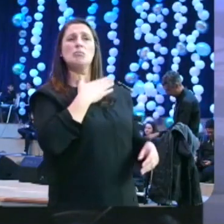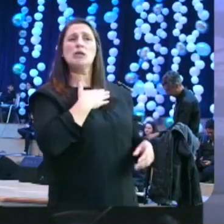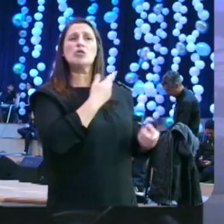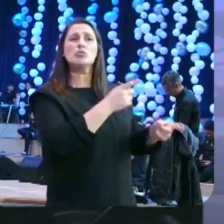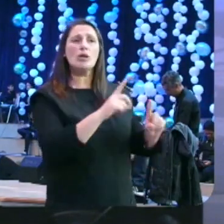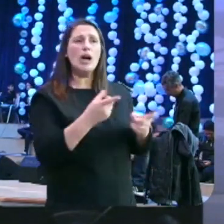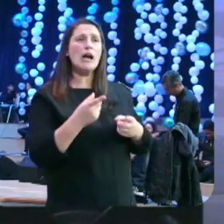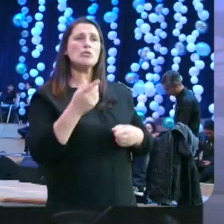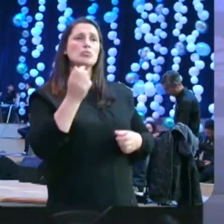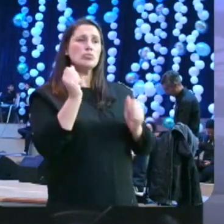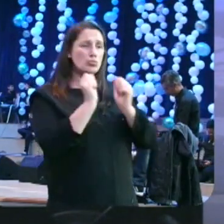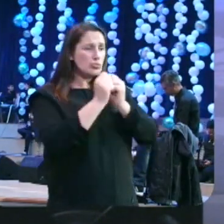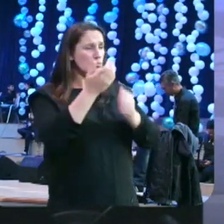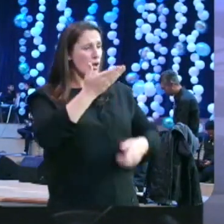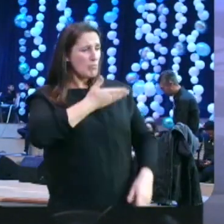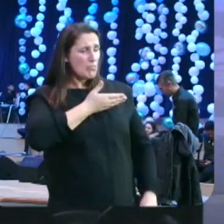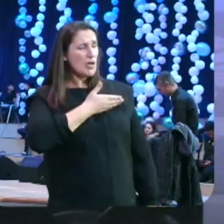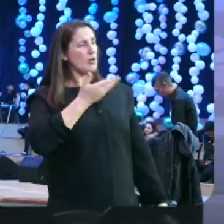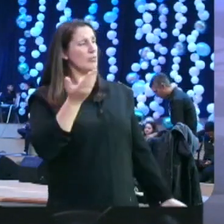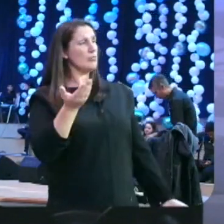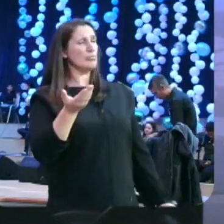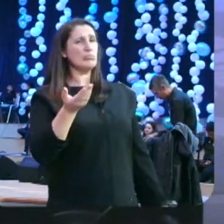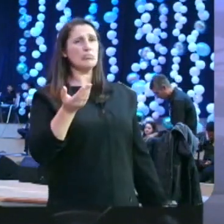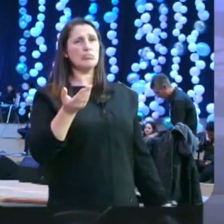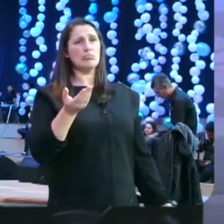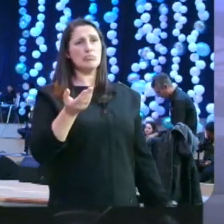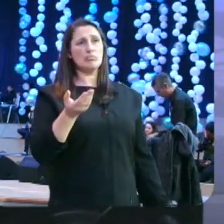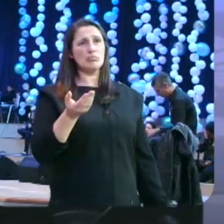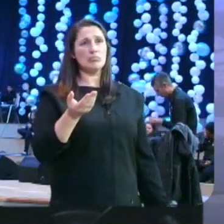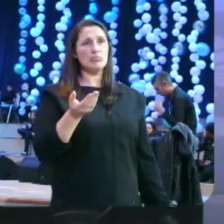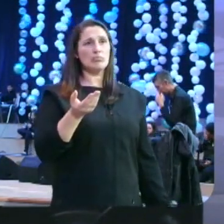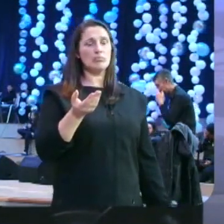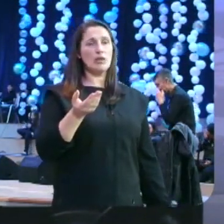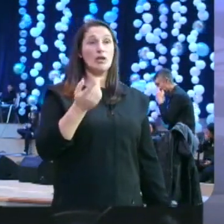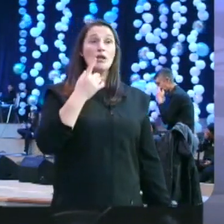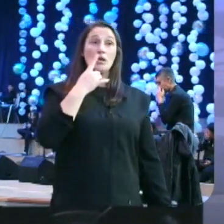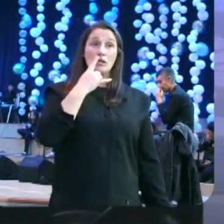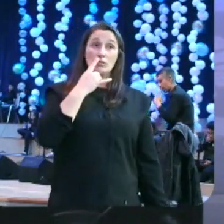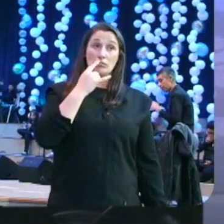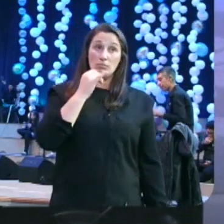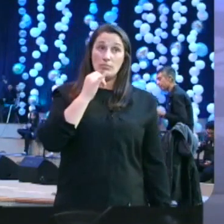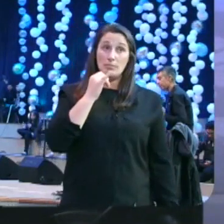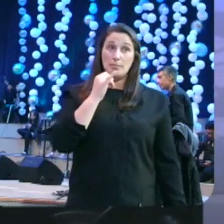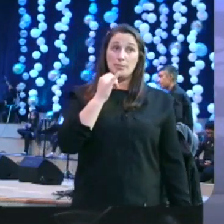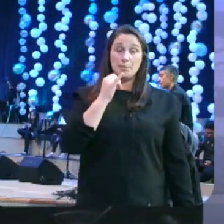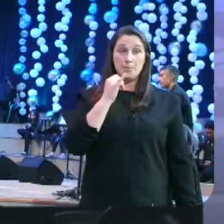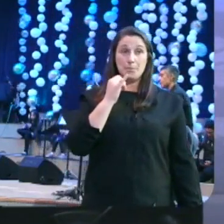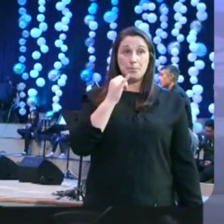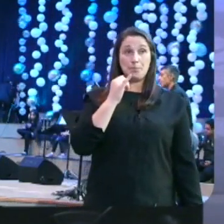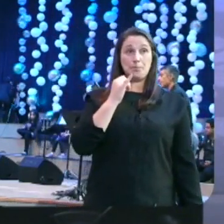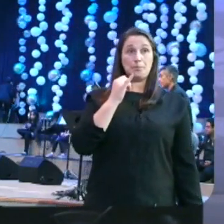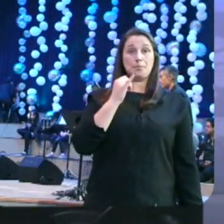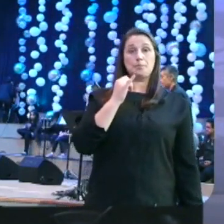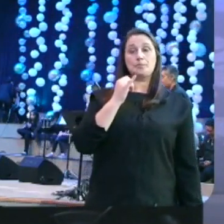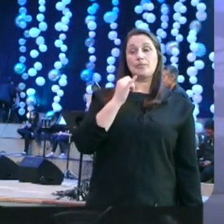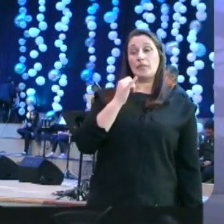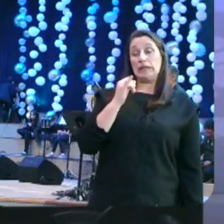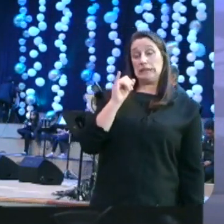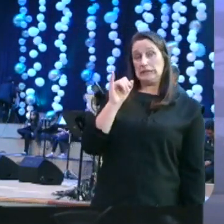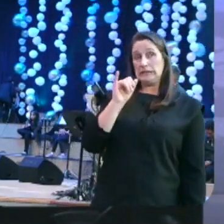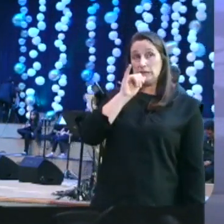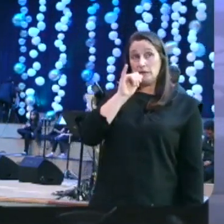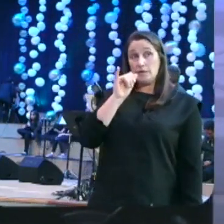fazer um churrasco com os meus amigos. E aí o pai vai dizer uma coisa que às vezes aquele filho não